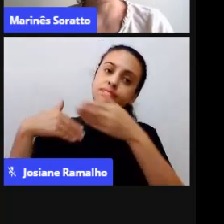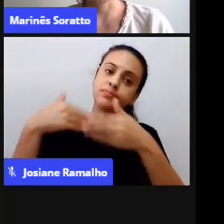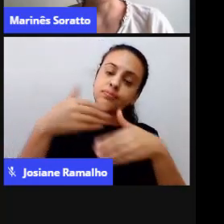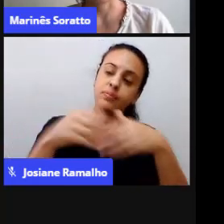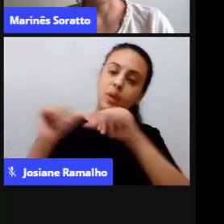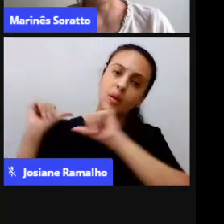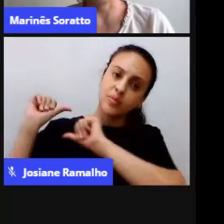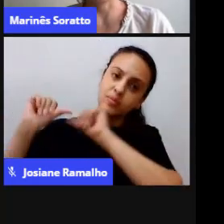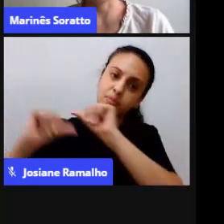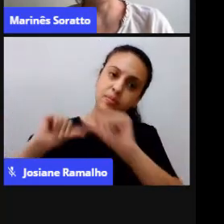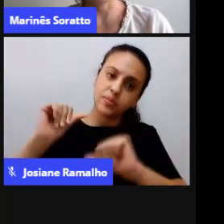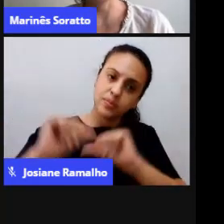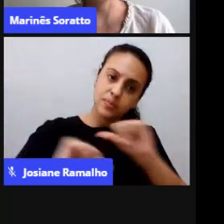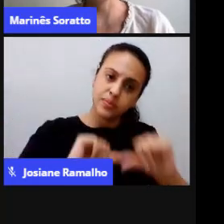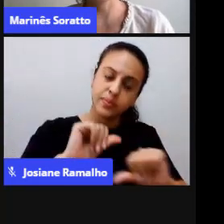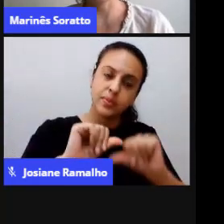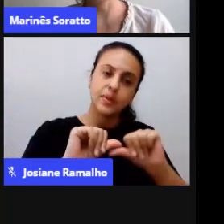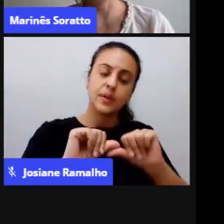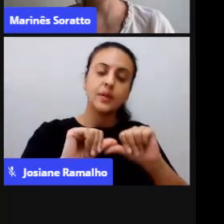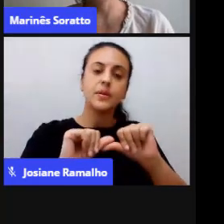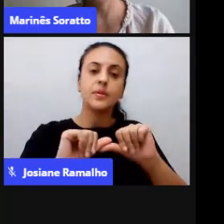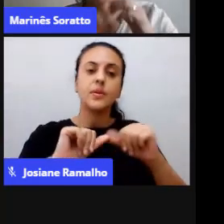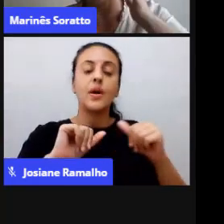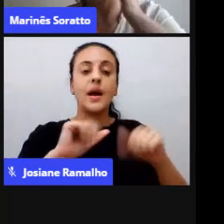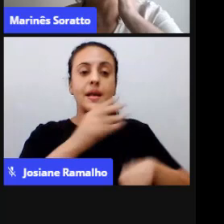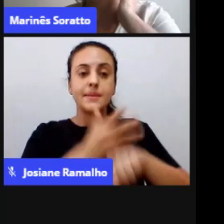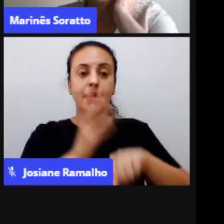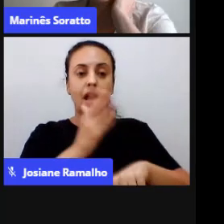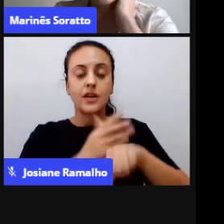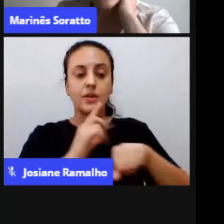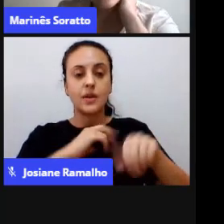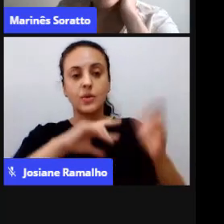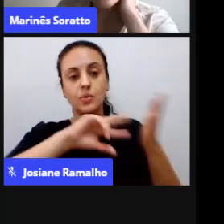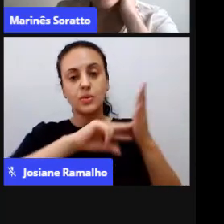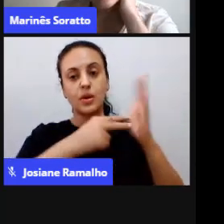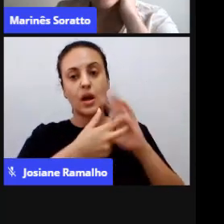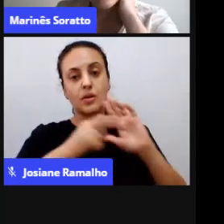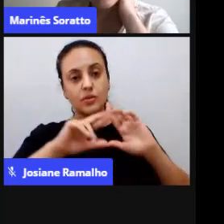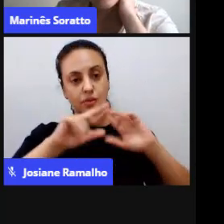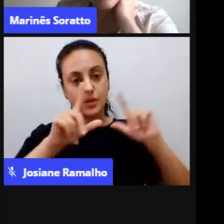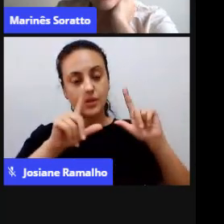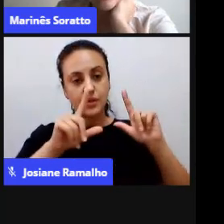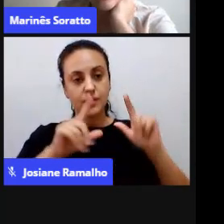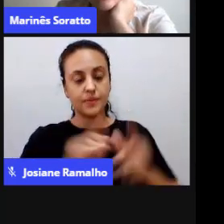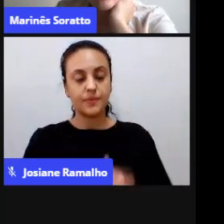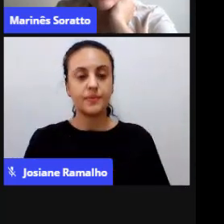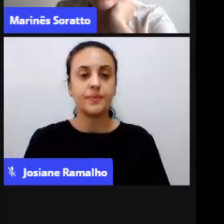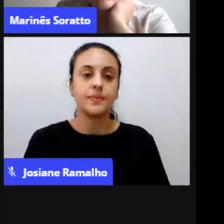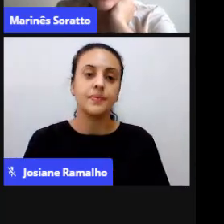práticas, né, também tiveram o mesmo processo histórico que a gente.